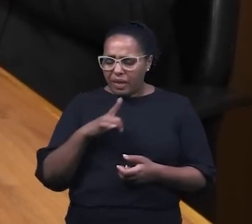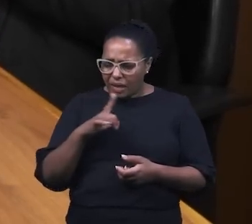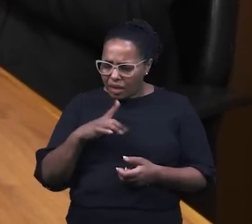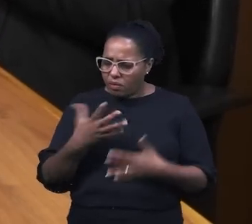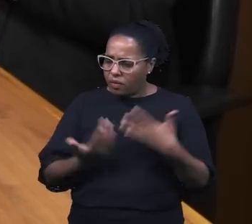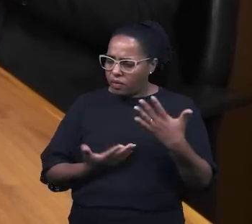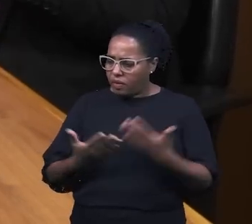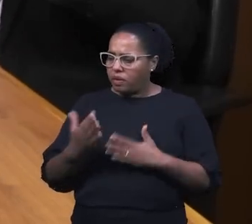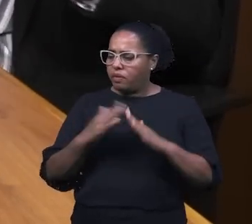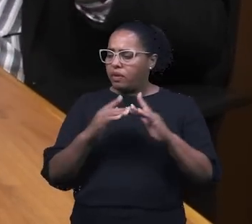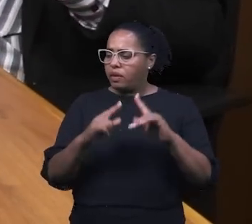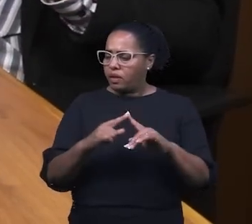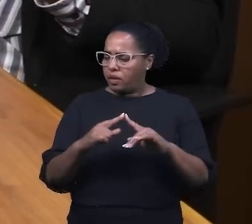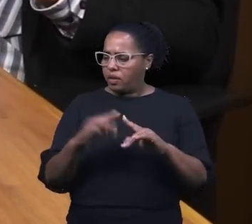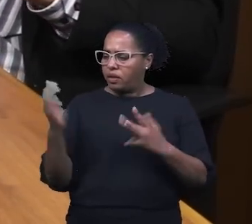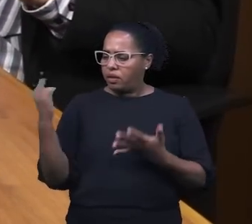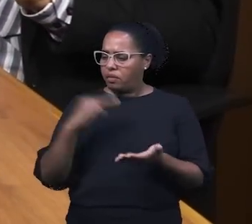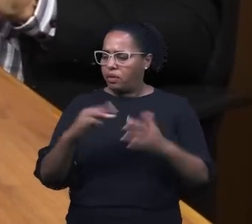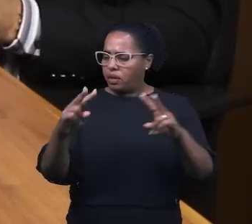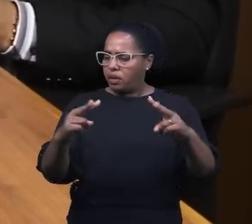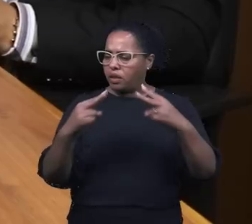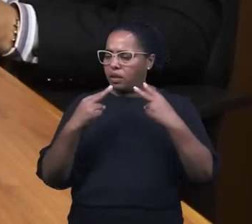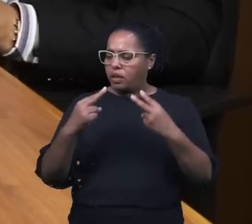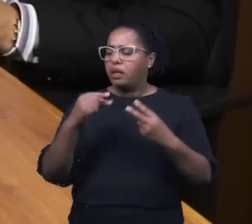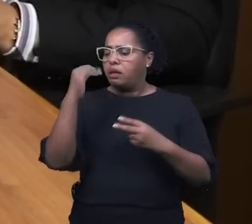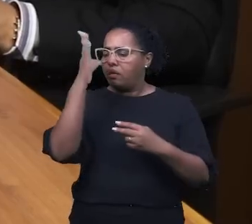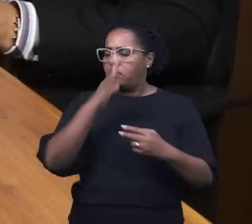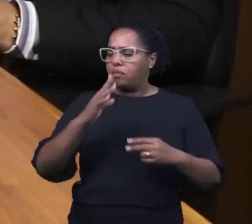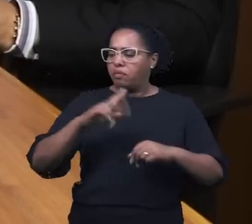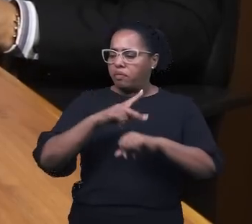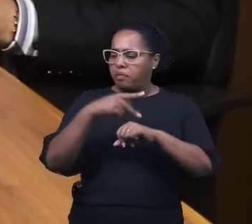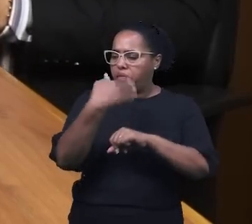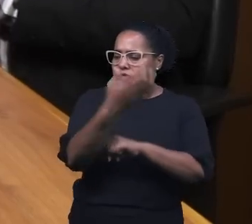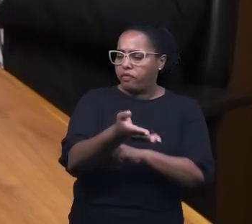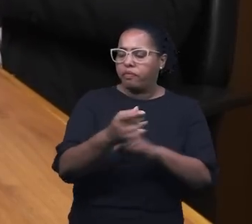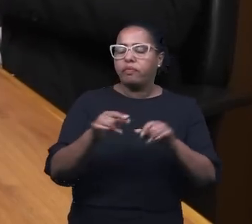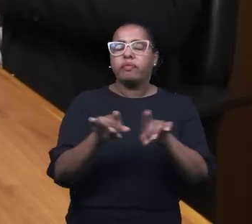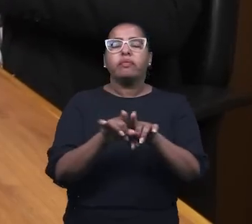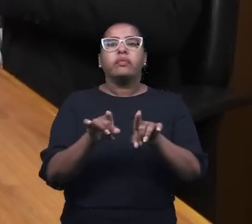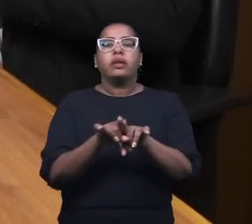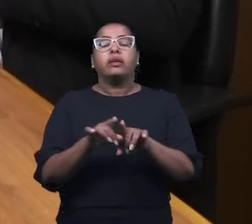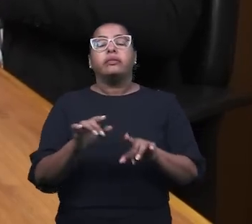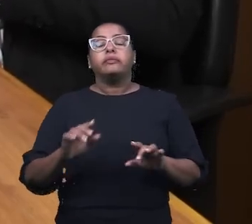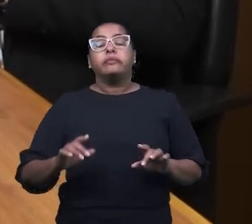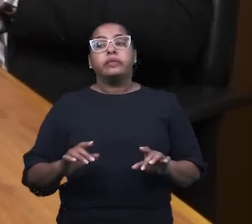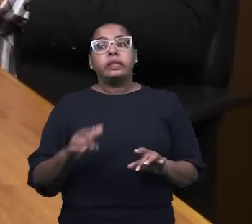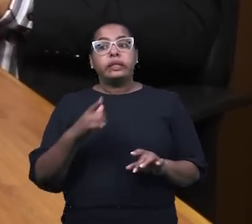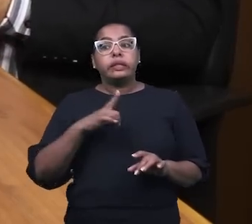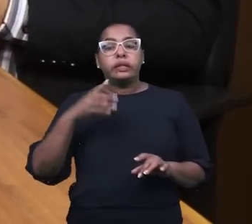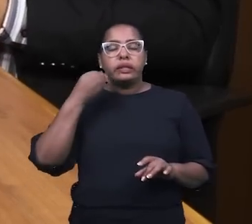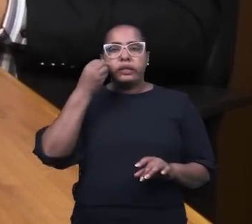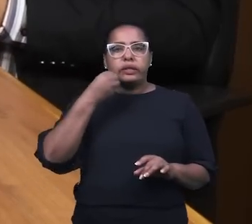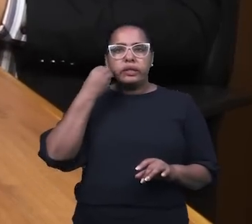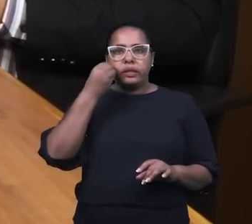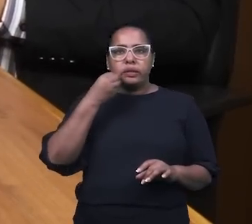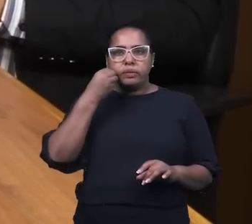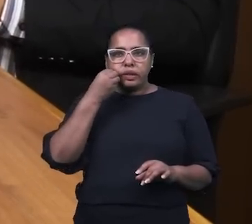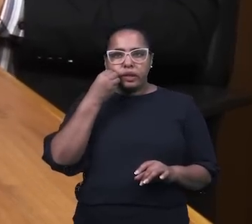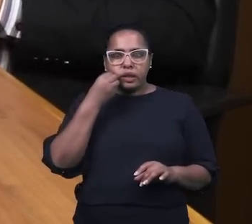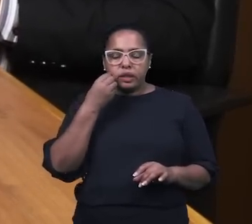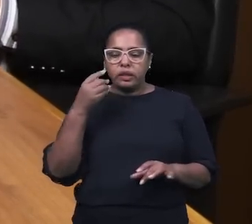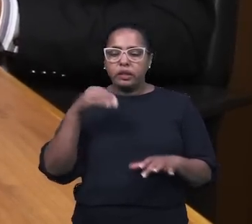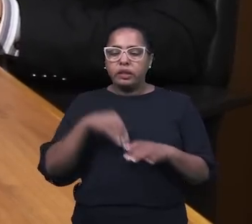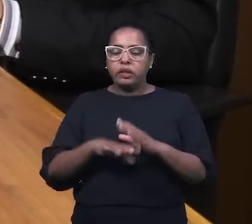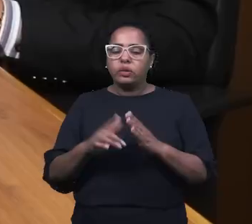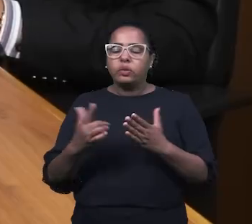Cristã Maranata, que estão nos assistindo em todo o Brasil e também no exterior. E o irmão tem ali uma experiência